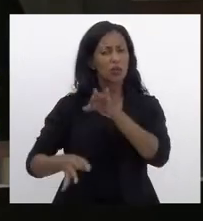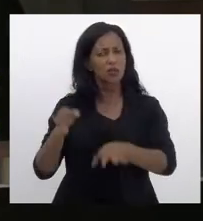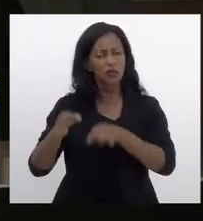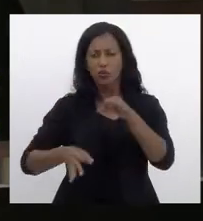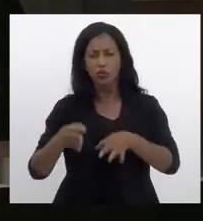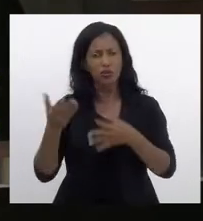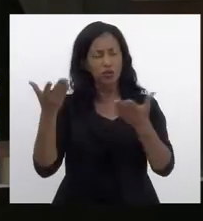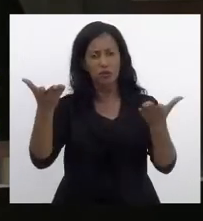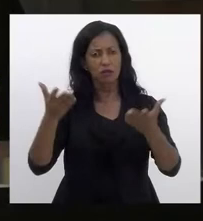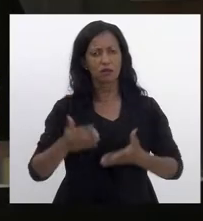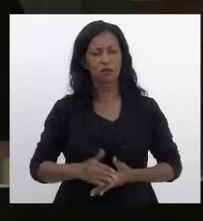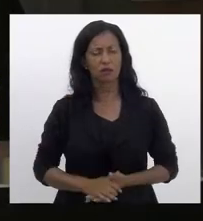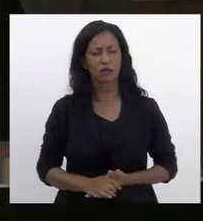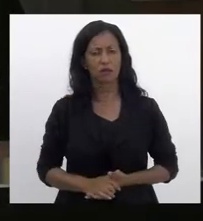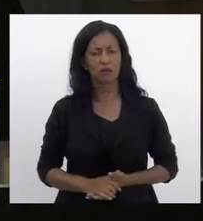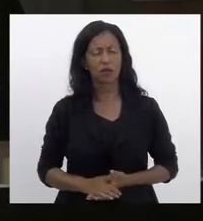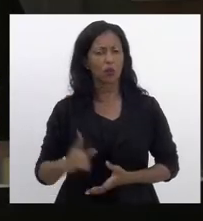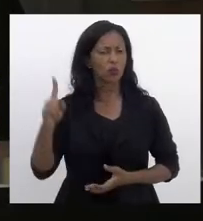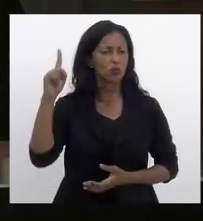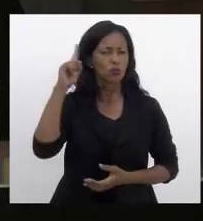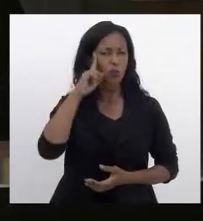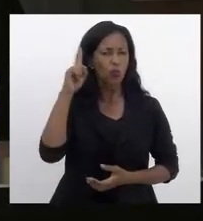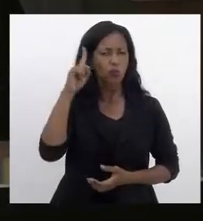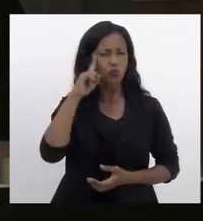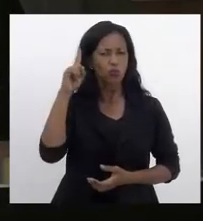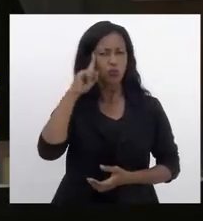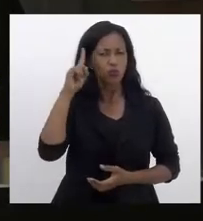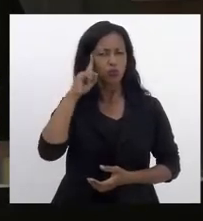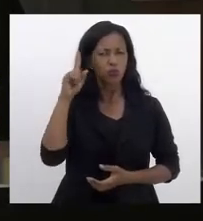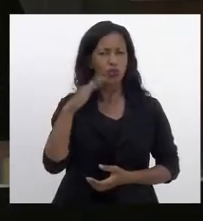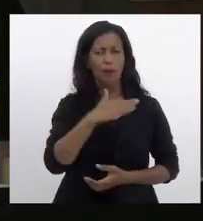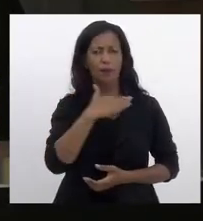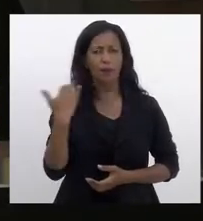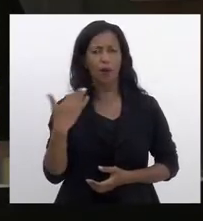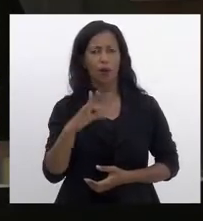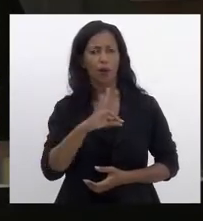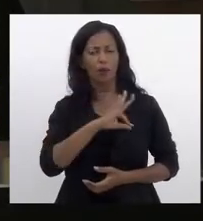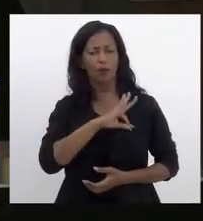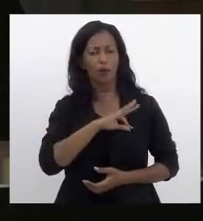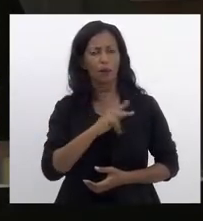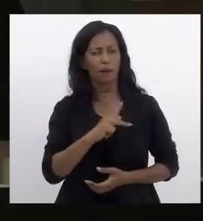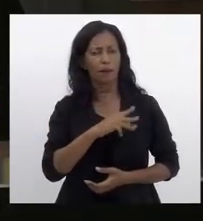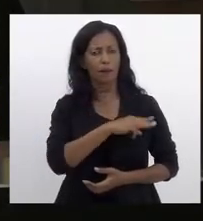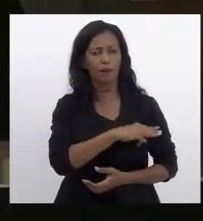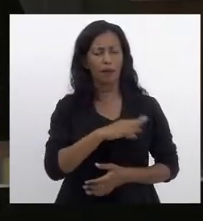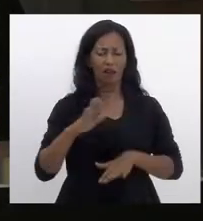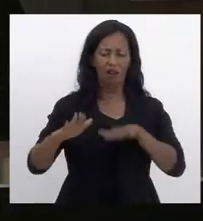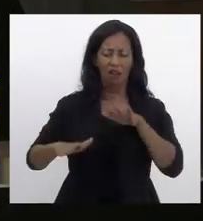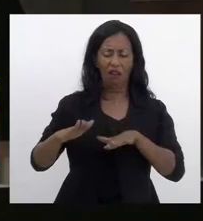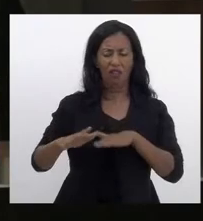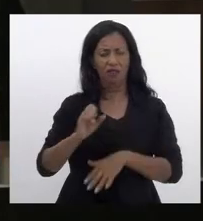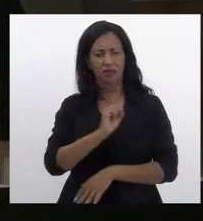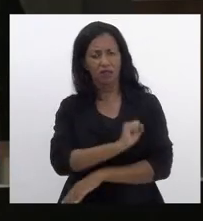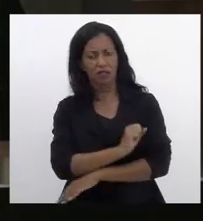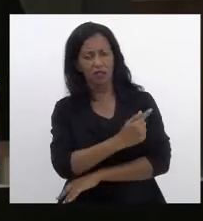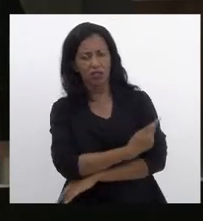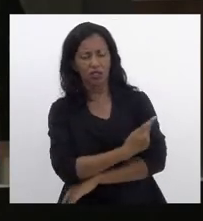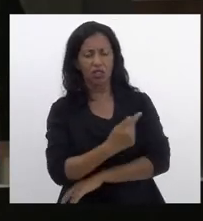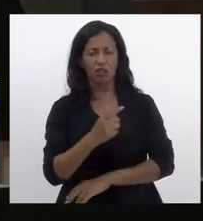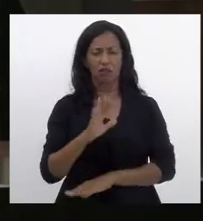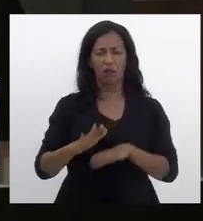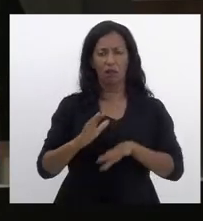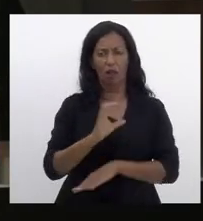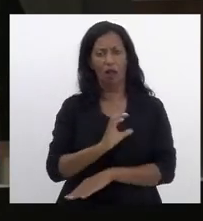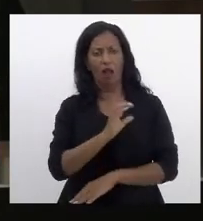eles. Diariamente morre um policial militar, às vezes sargento, às vezes